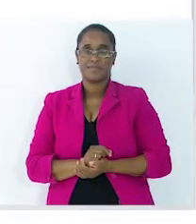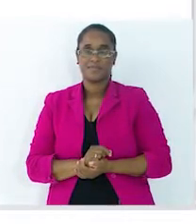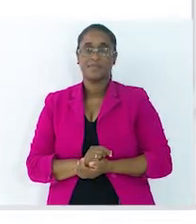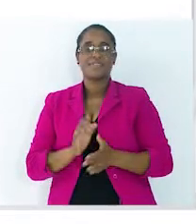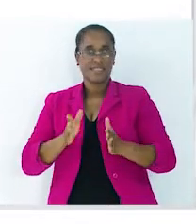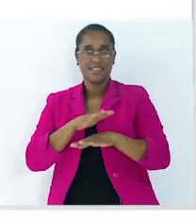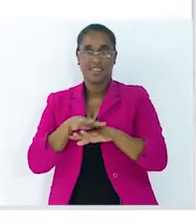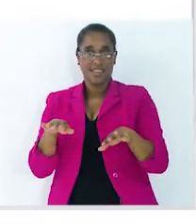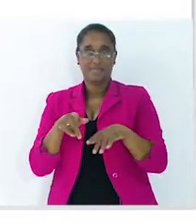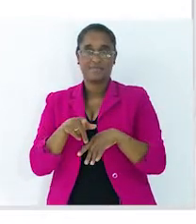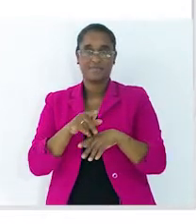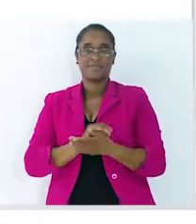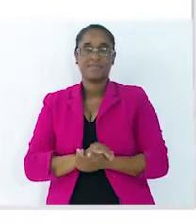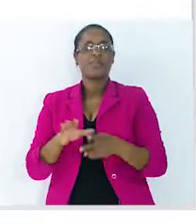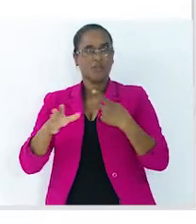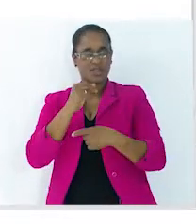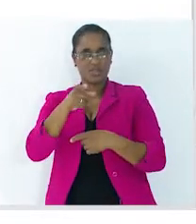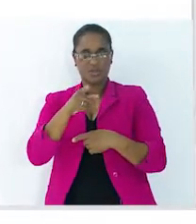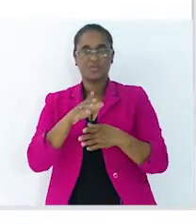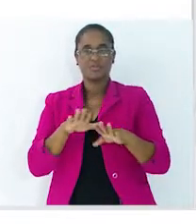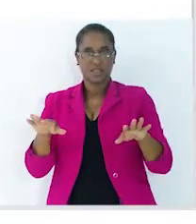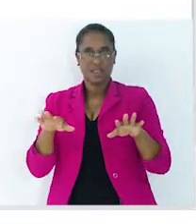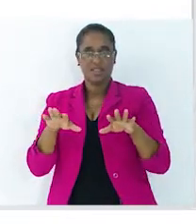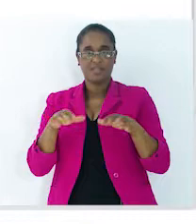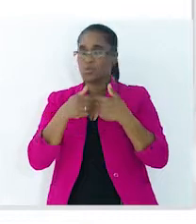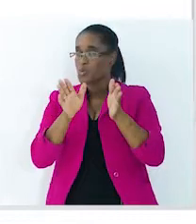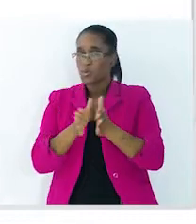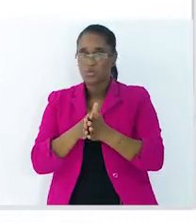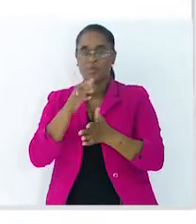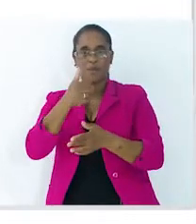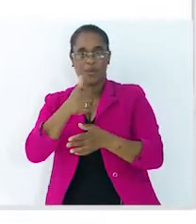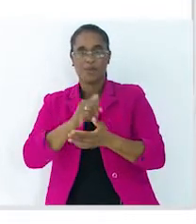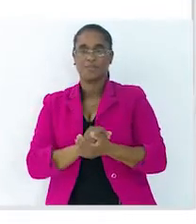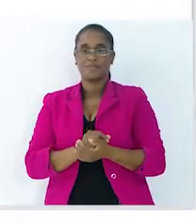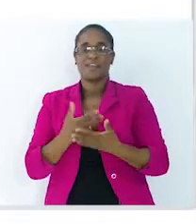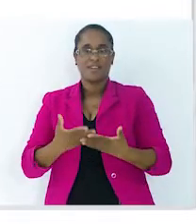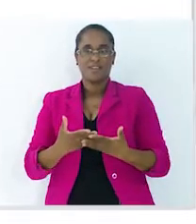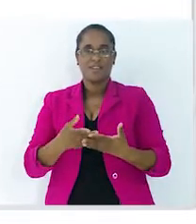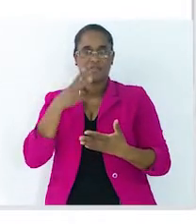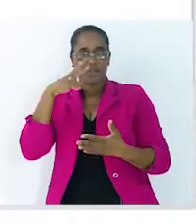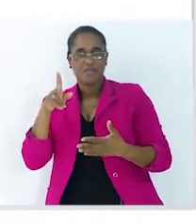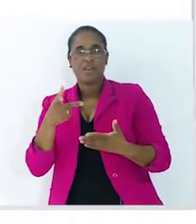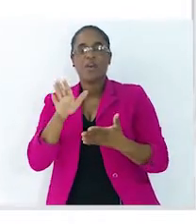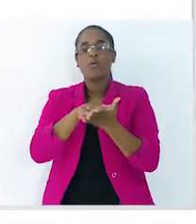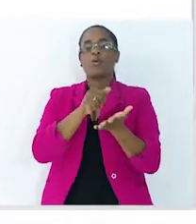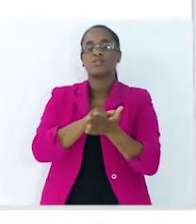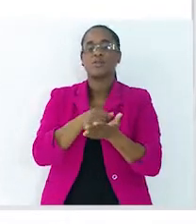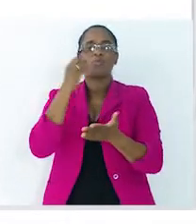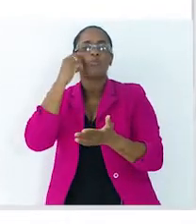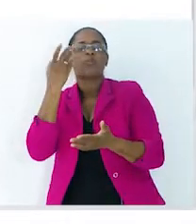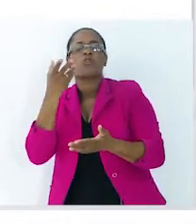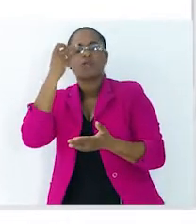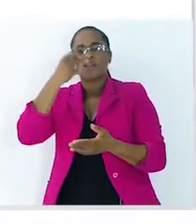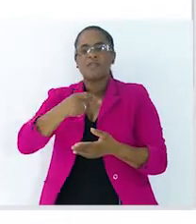Já está? Conseguiste? Geral? Boa. Então vamos ver a linha da correção. Como é que